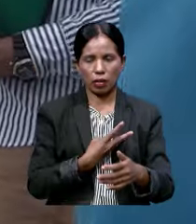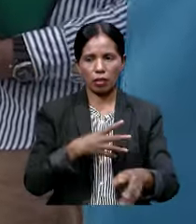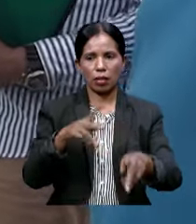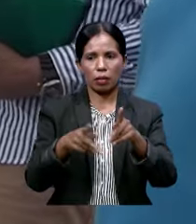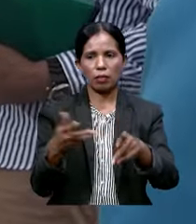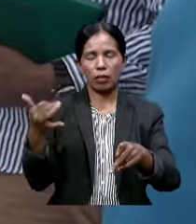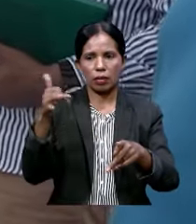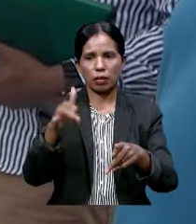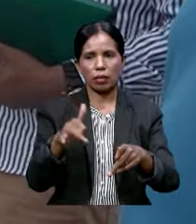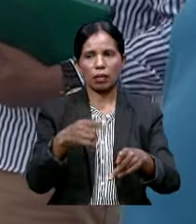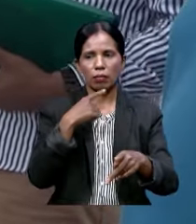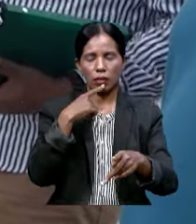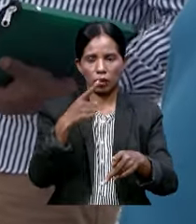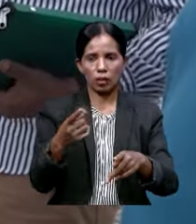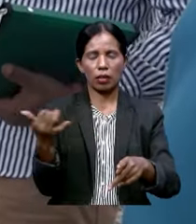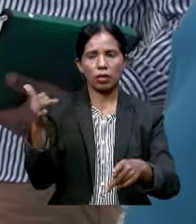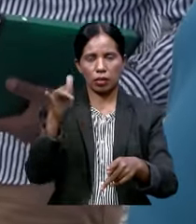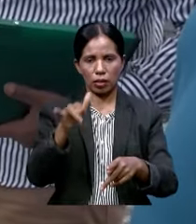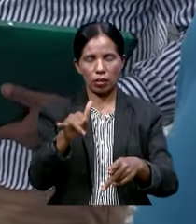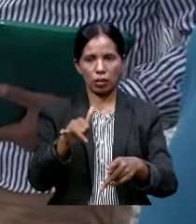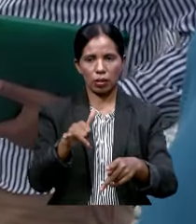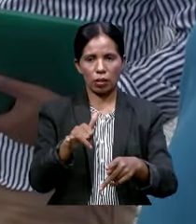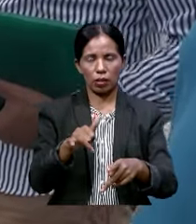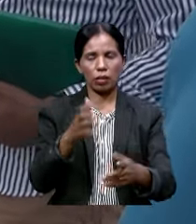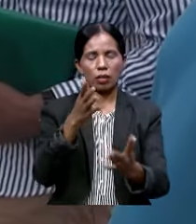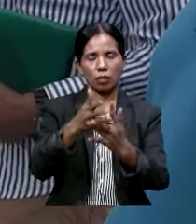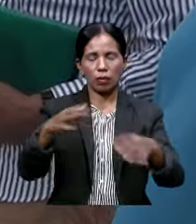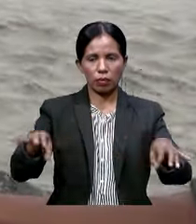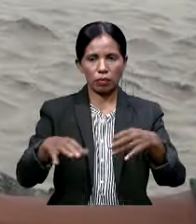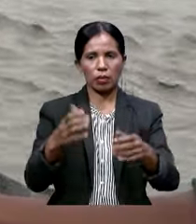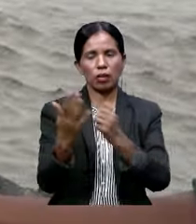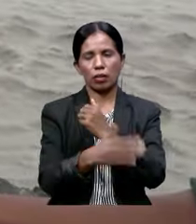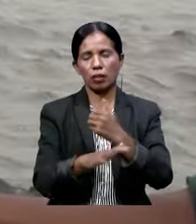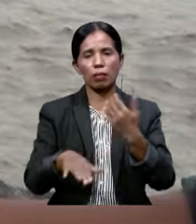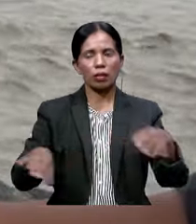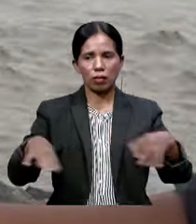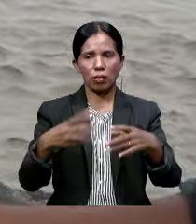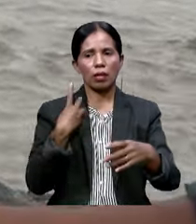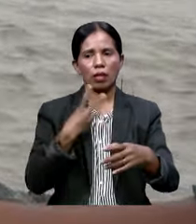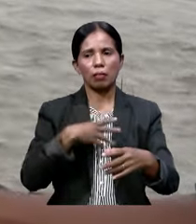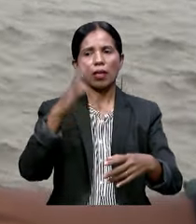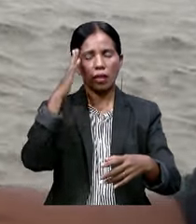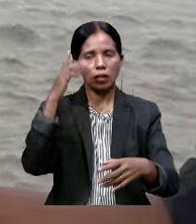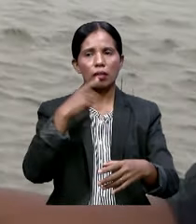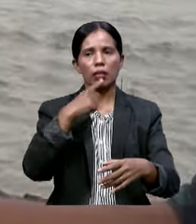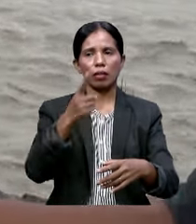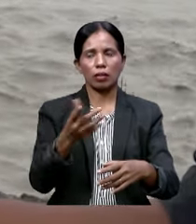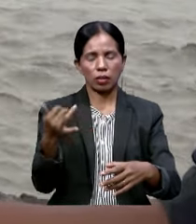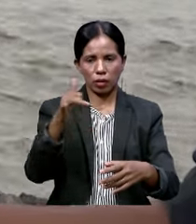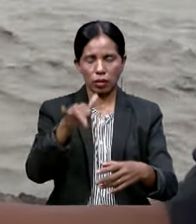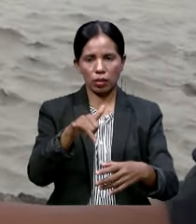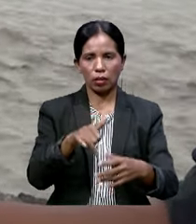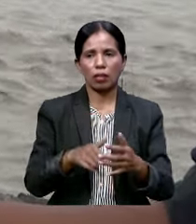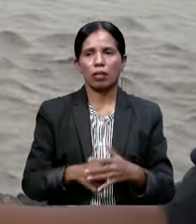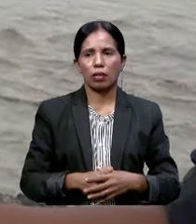maca serena, a mim orientador, ne mais xira maca. De vez em quando, tamo serviço, raina e nemo serviço. Mas a mim até temos de vez em quando xira ser